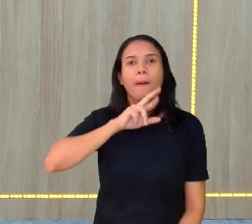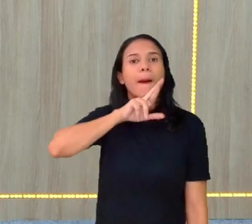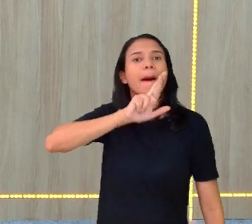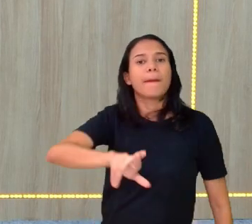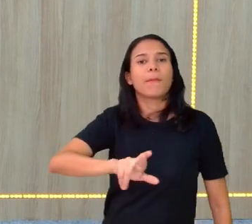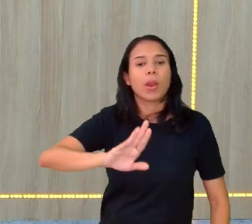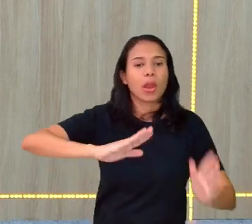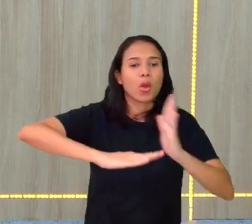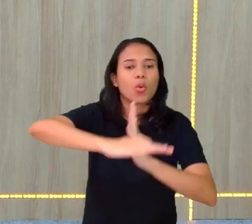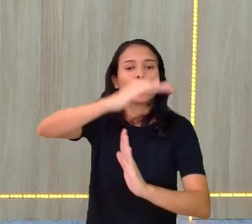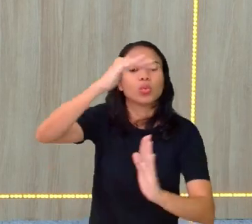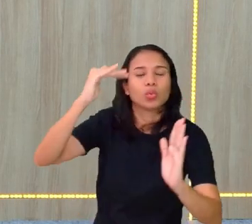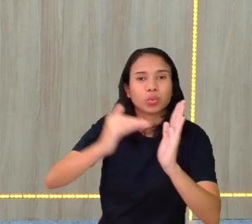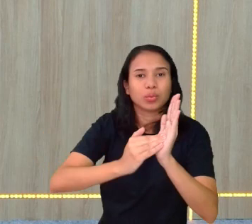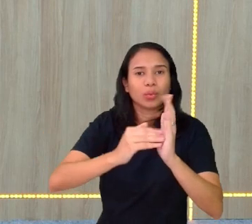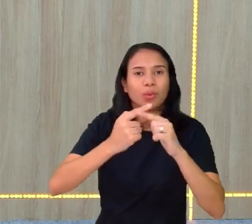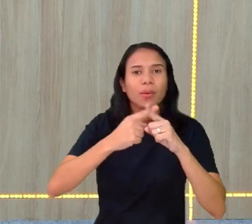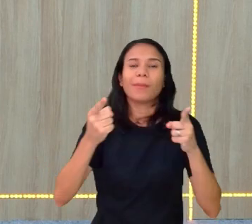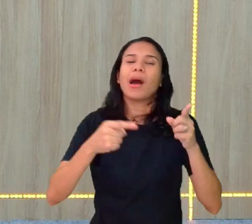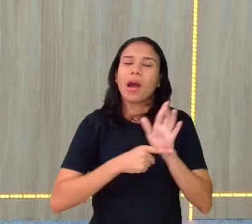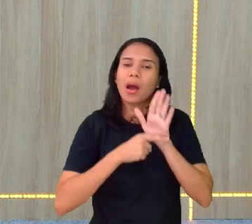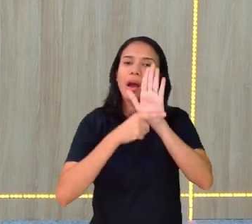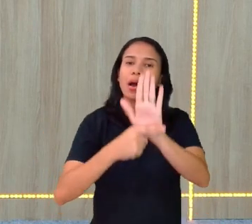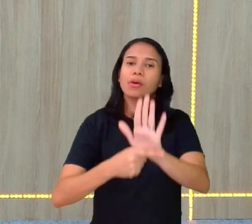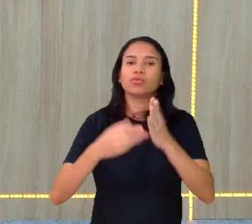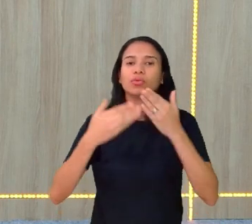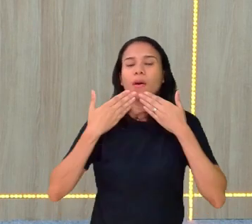de tudo, mas vai nos ajudar a